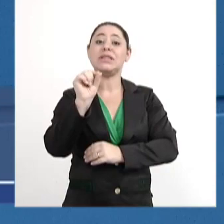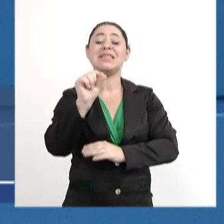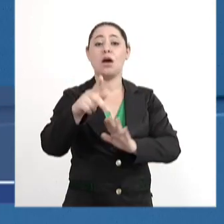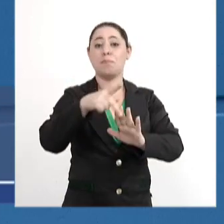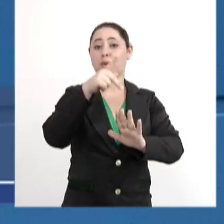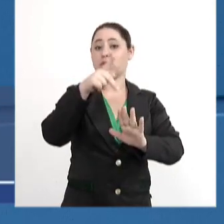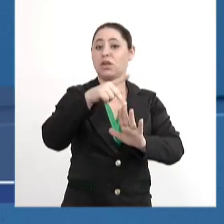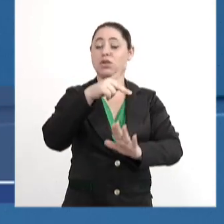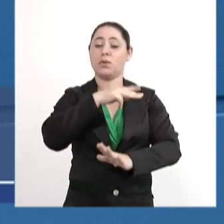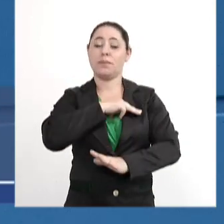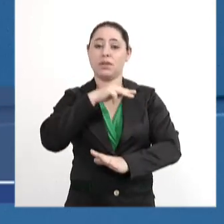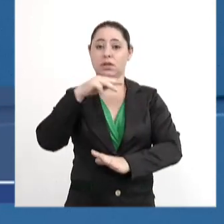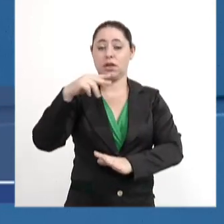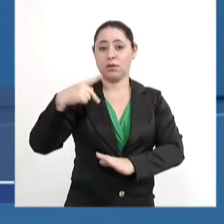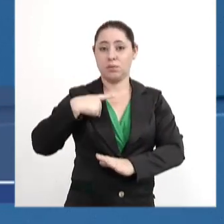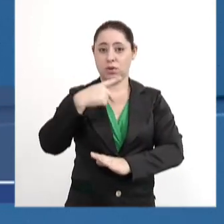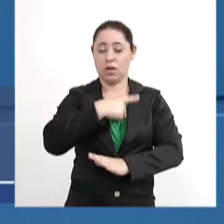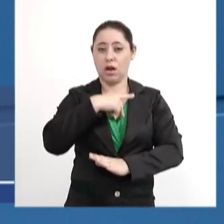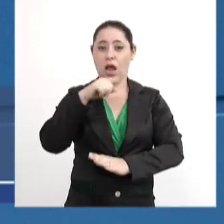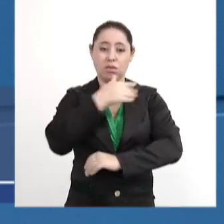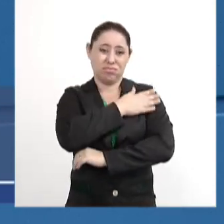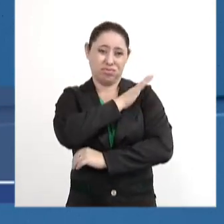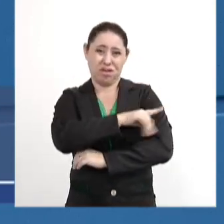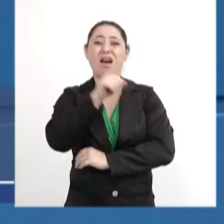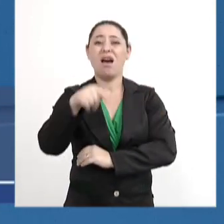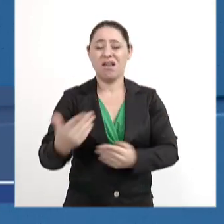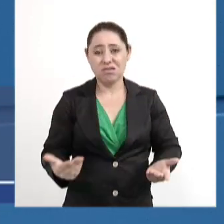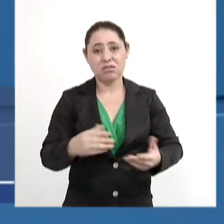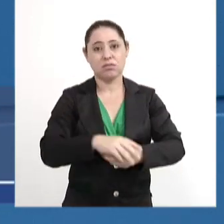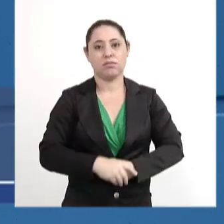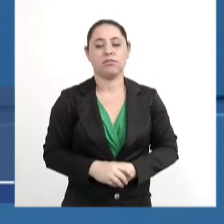do Ministério da Saúde é discriminatória, que é um óbvio.